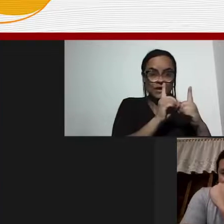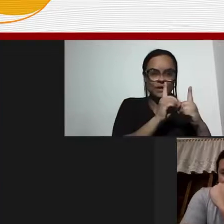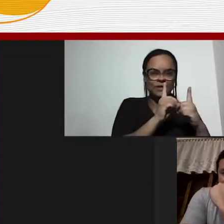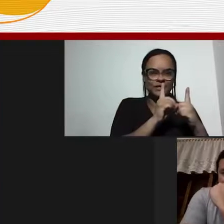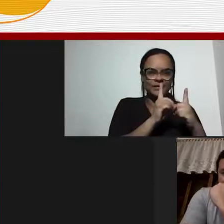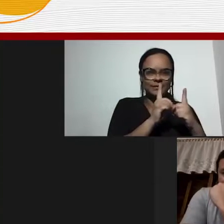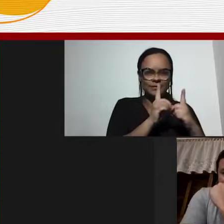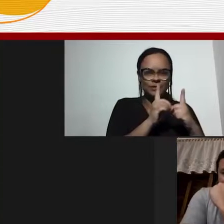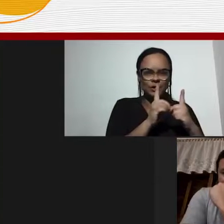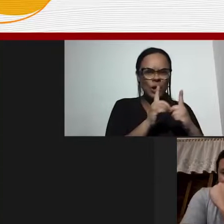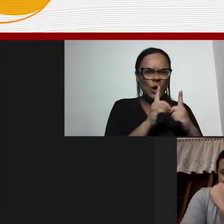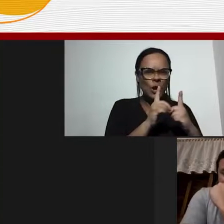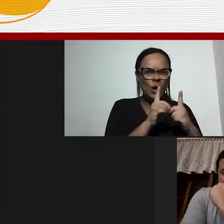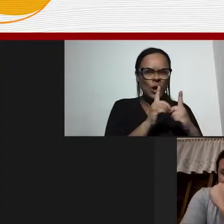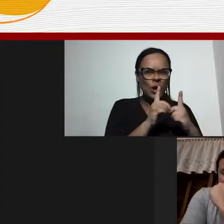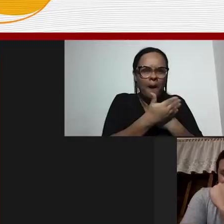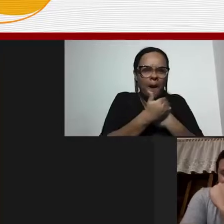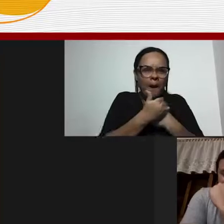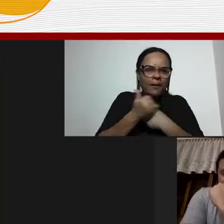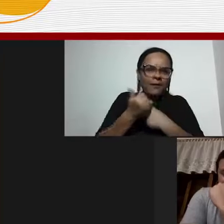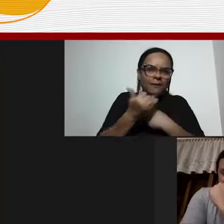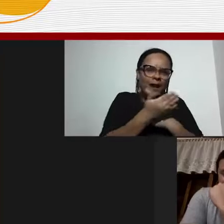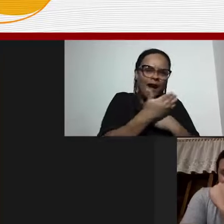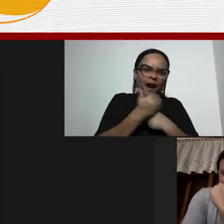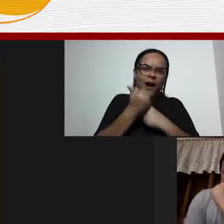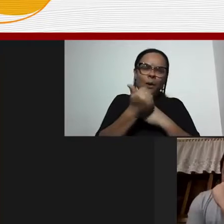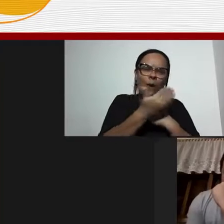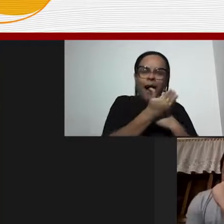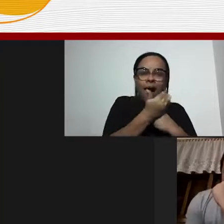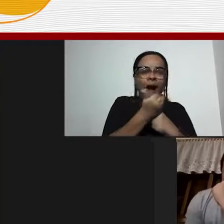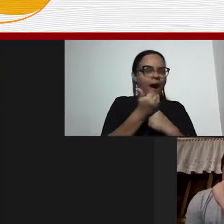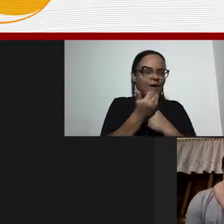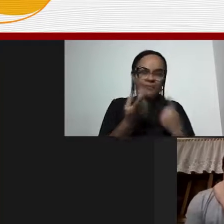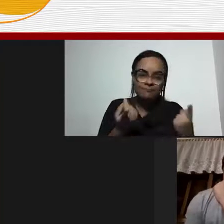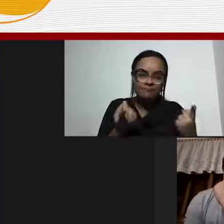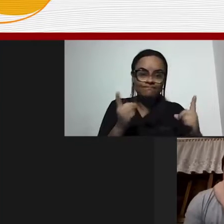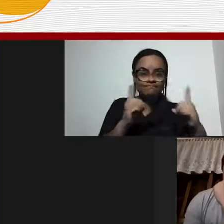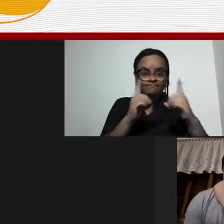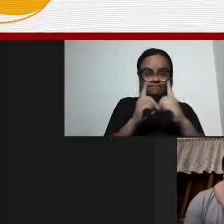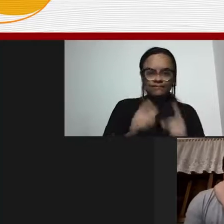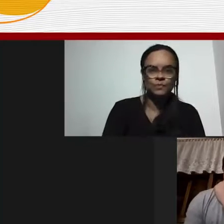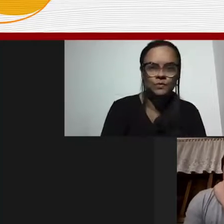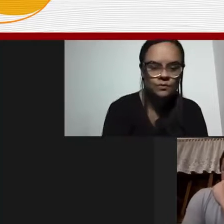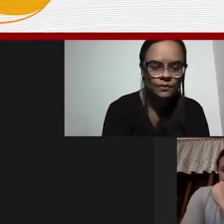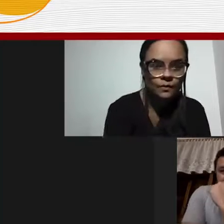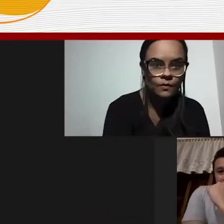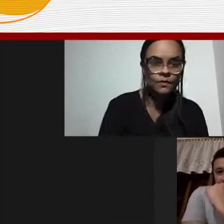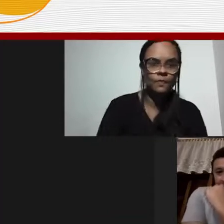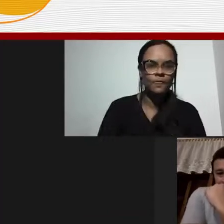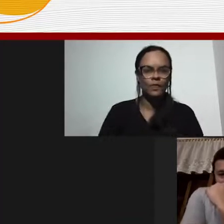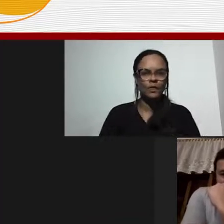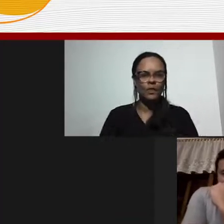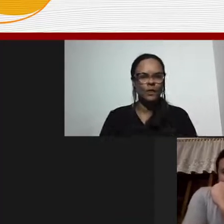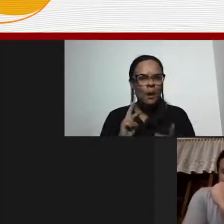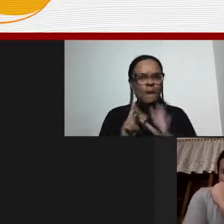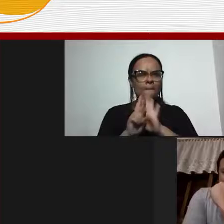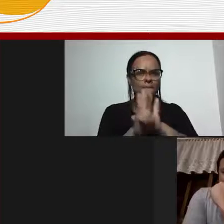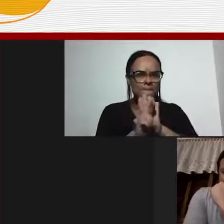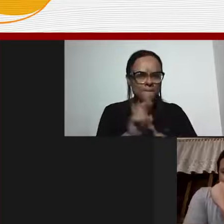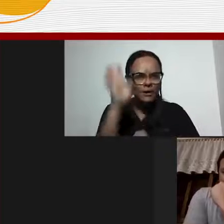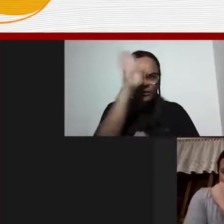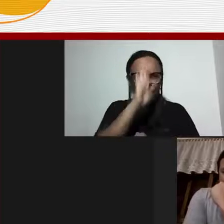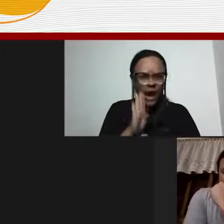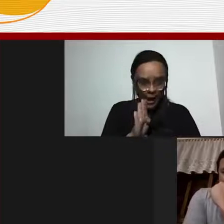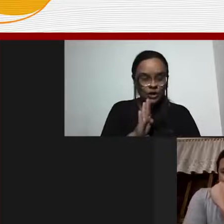as pessoas falavam que aquilo dali não ia levar a lugar nenhum. E eu cheguei lá, do outro lado do mundo, e representei o Brasil, representei